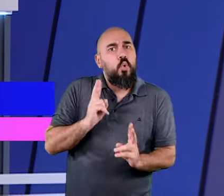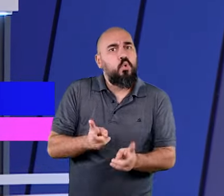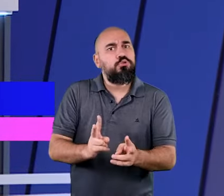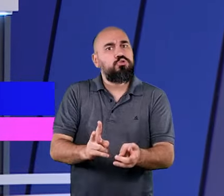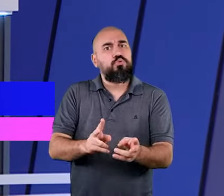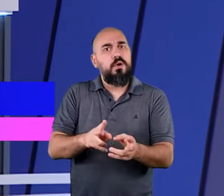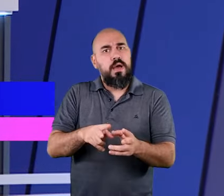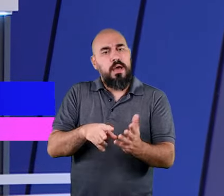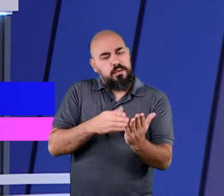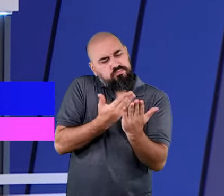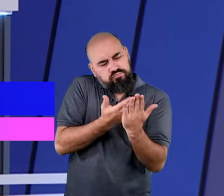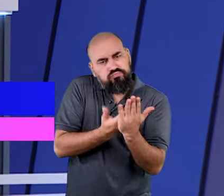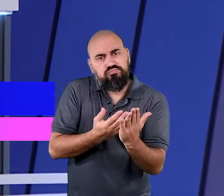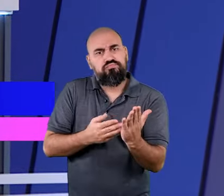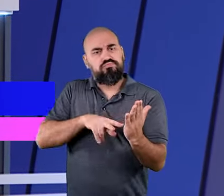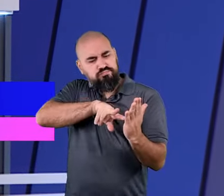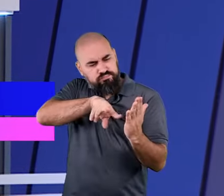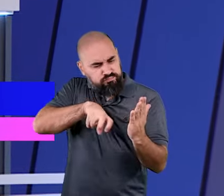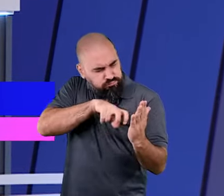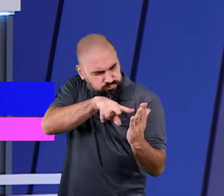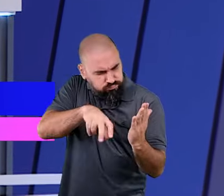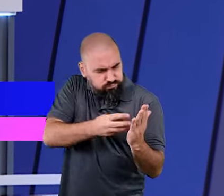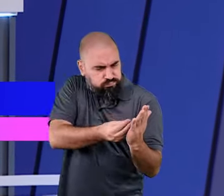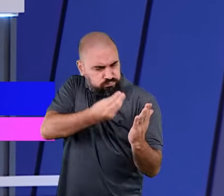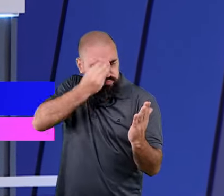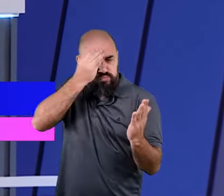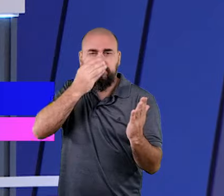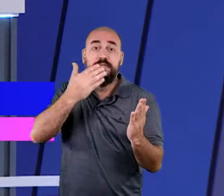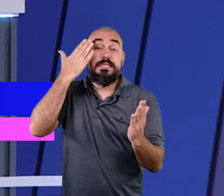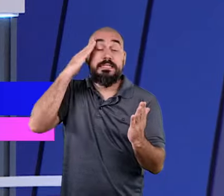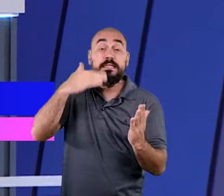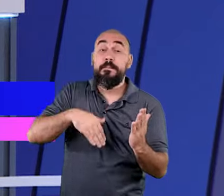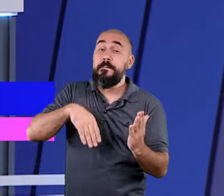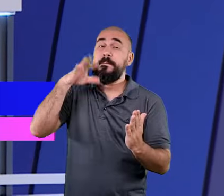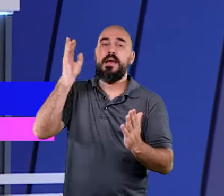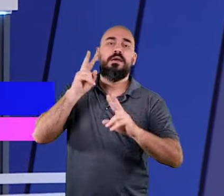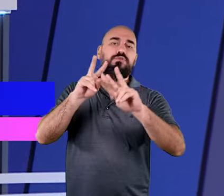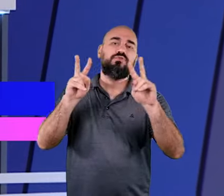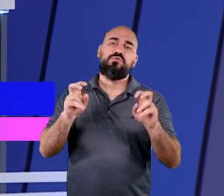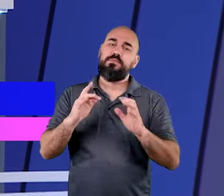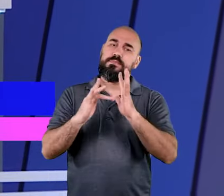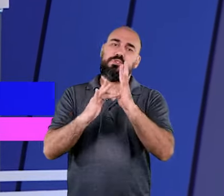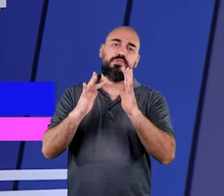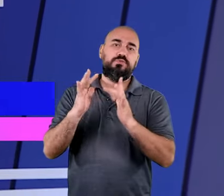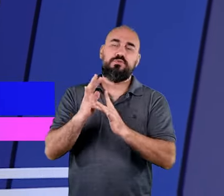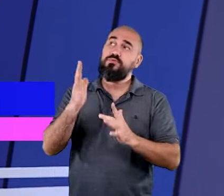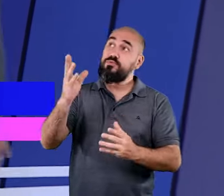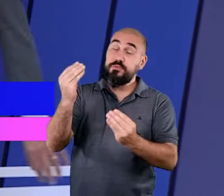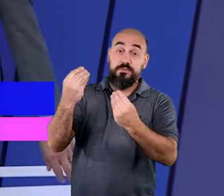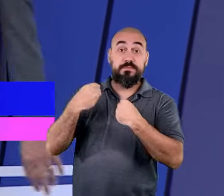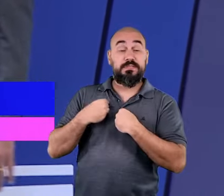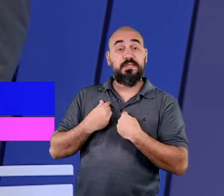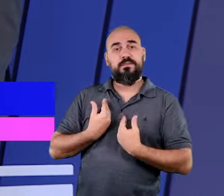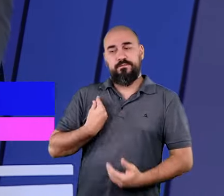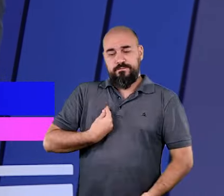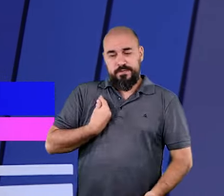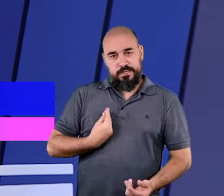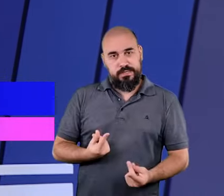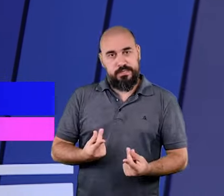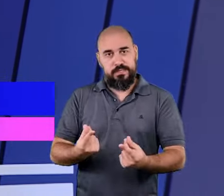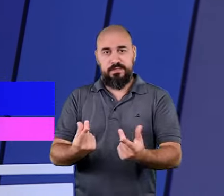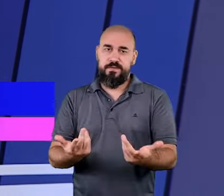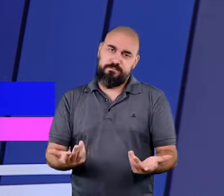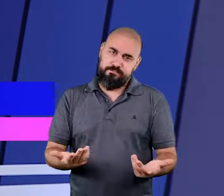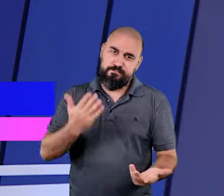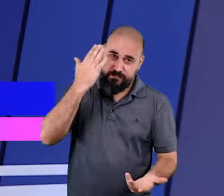sua caminhada na palavra do Senhor, entendendo cada vez mais aquilo que Deus tem para a minha vida e aquilo que Ele tem para a sua vida também,